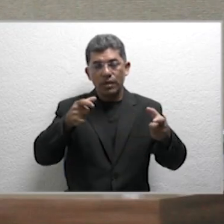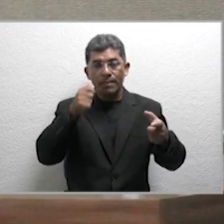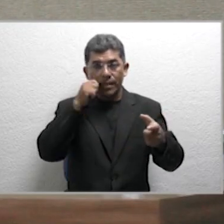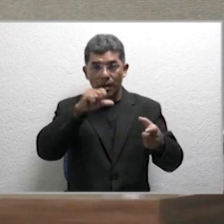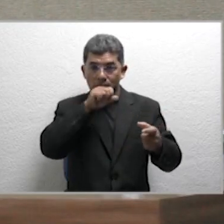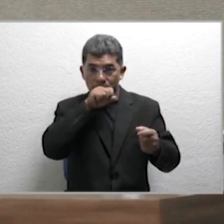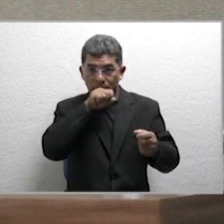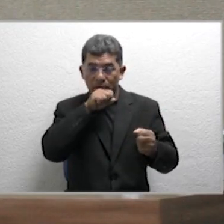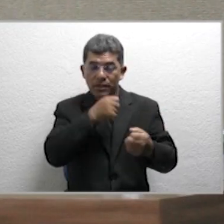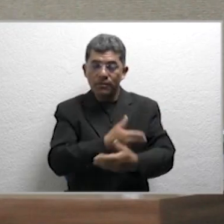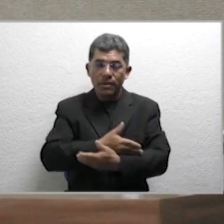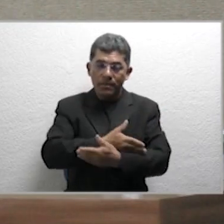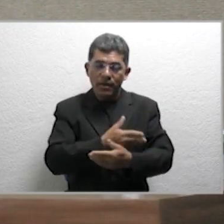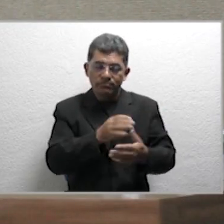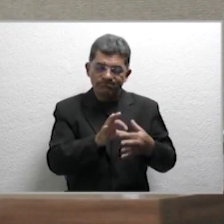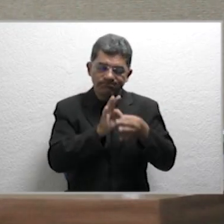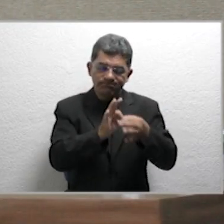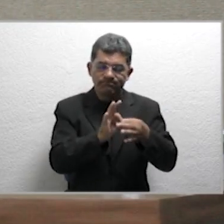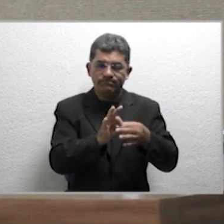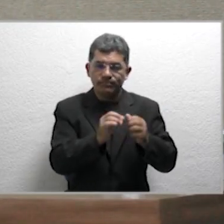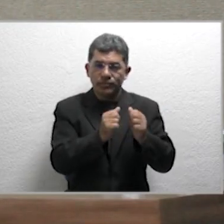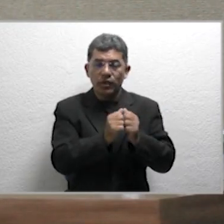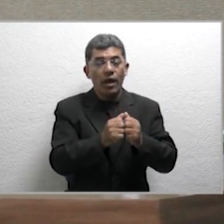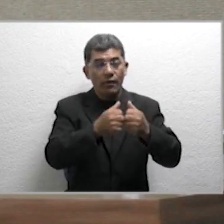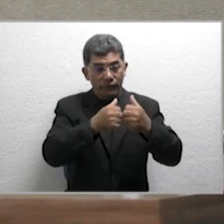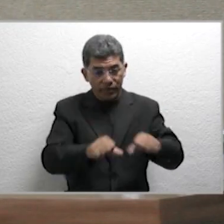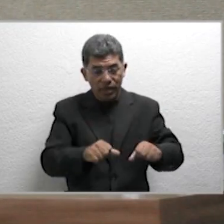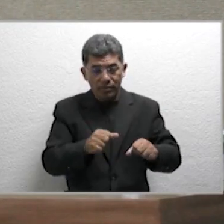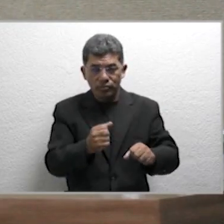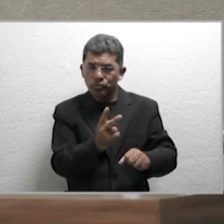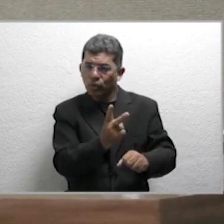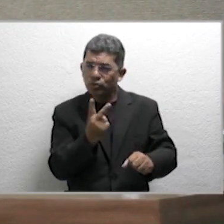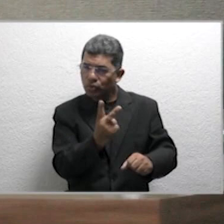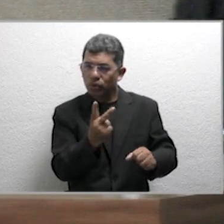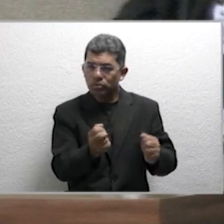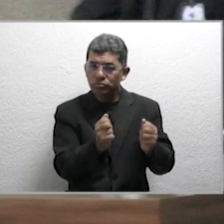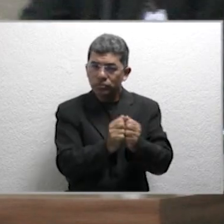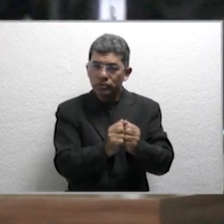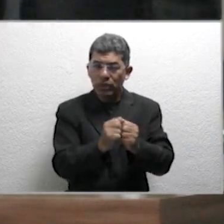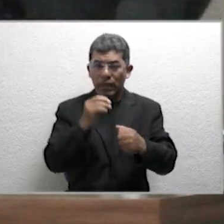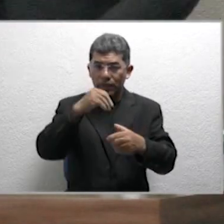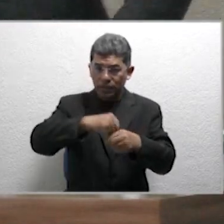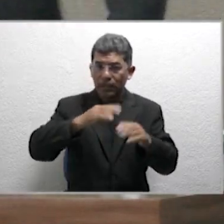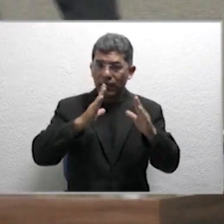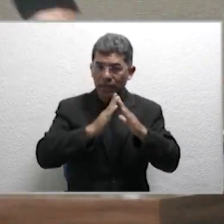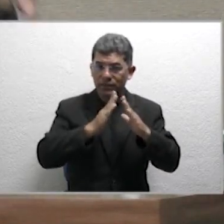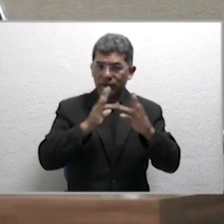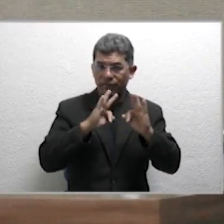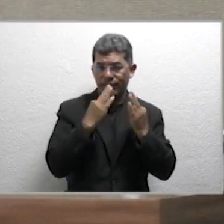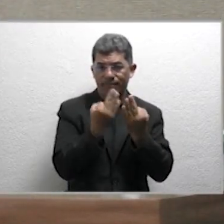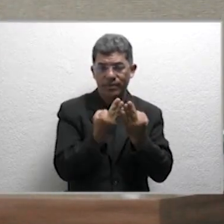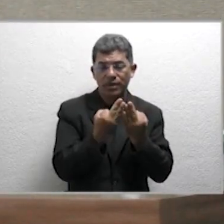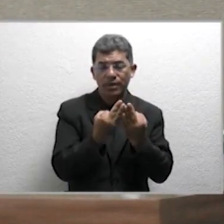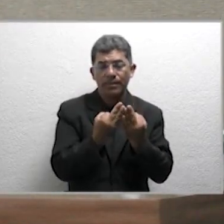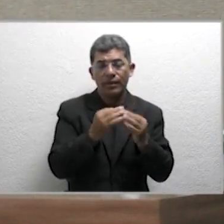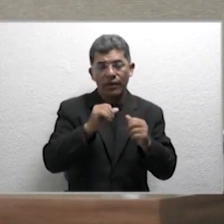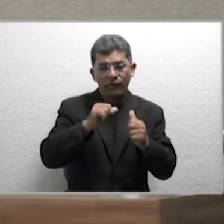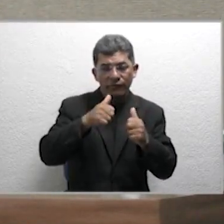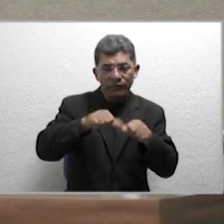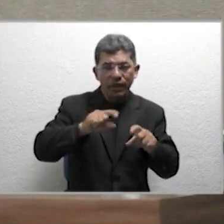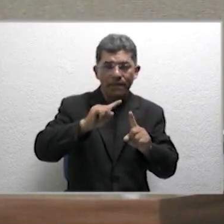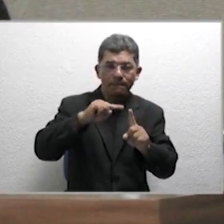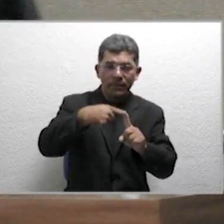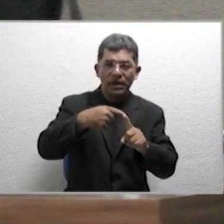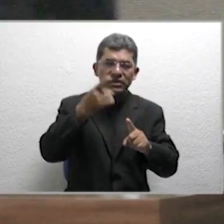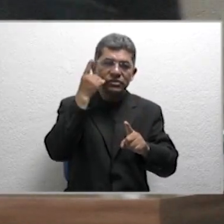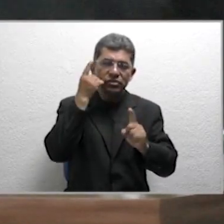ali, quando realmente só tiver ela e ele, já tiverem no seu seio familiar. E isso, de certa